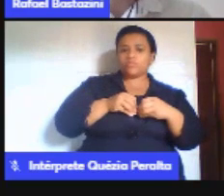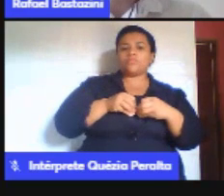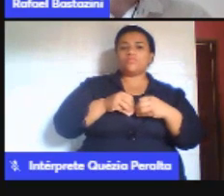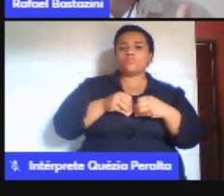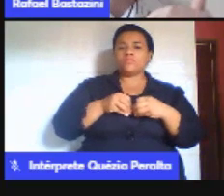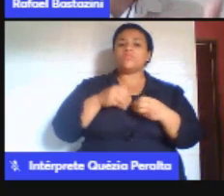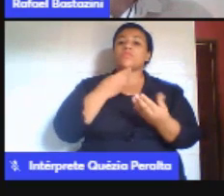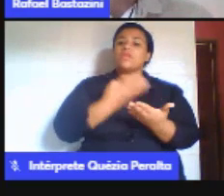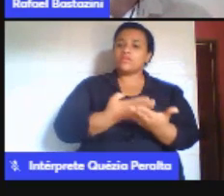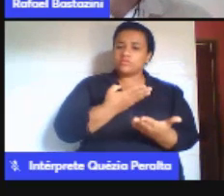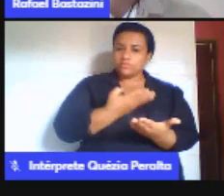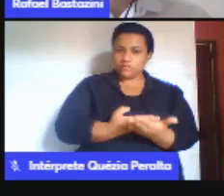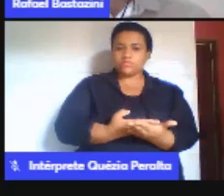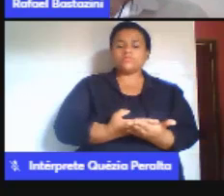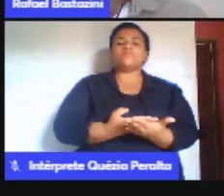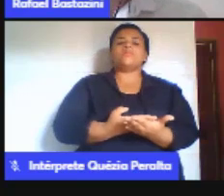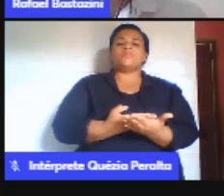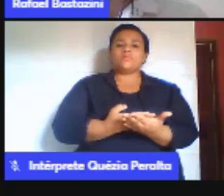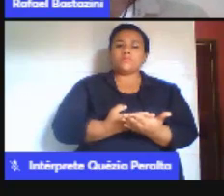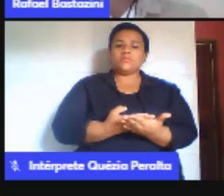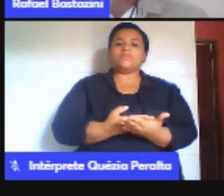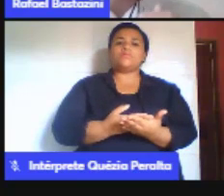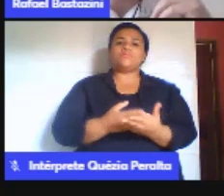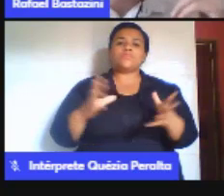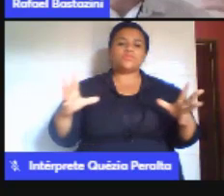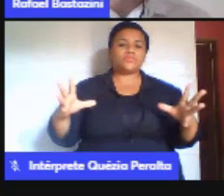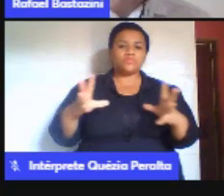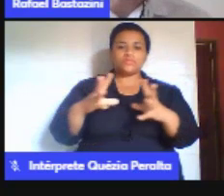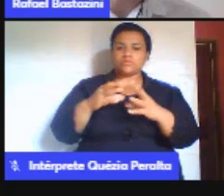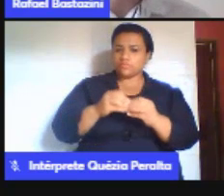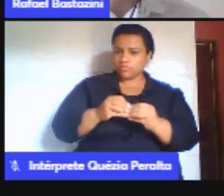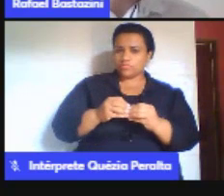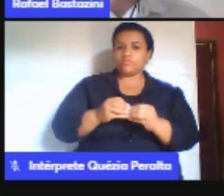de ferramentas no Excel, elaborou gráficos,